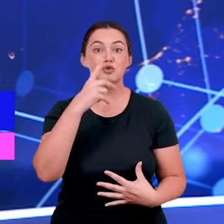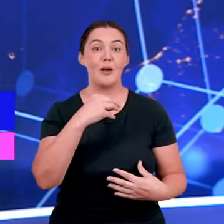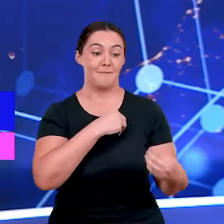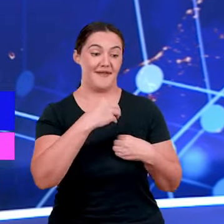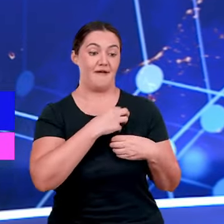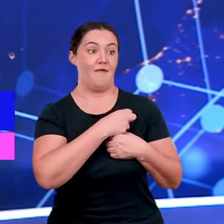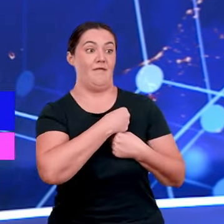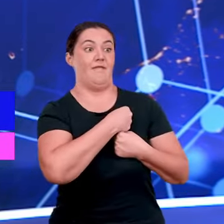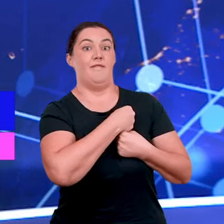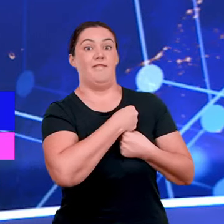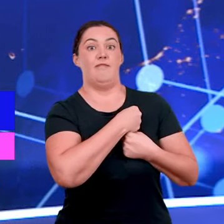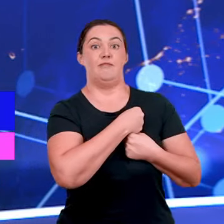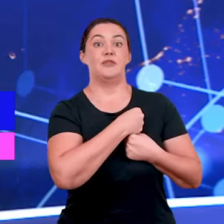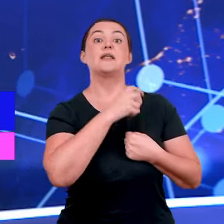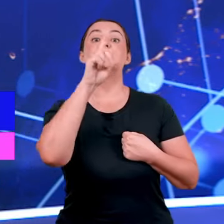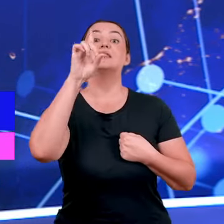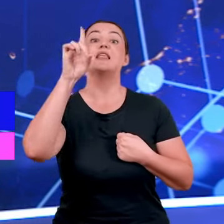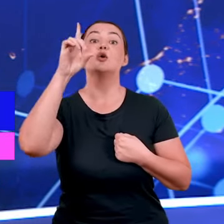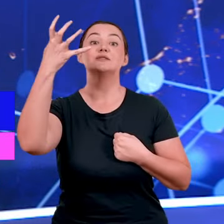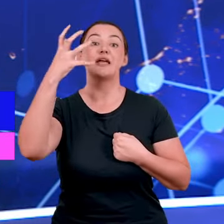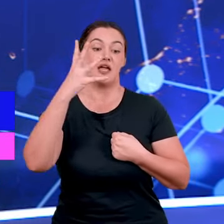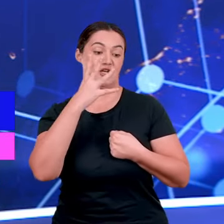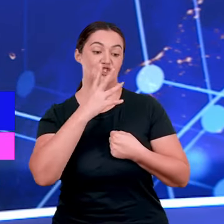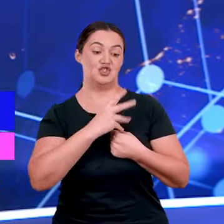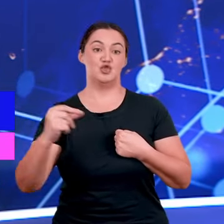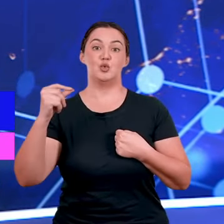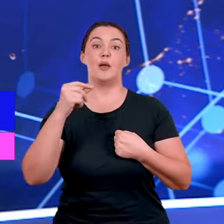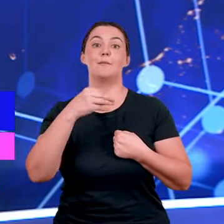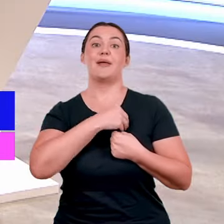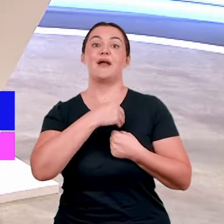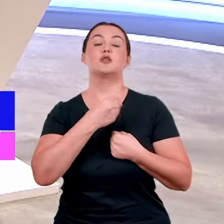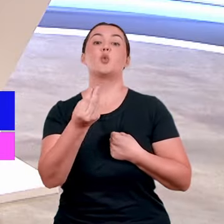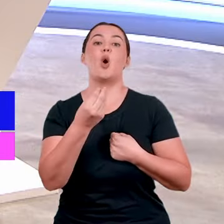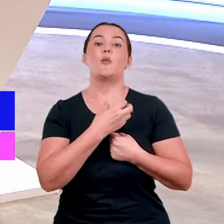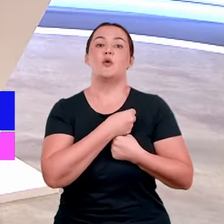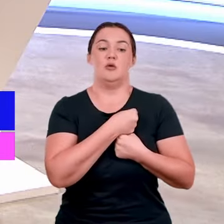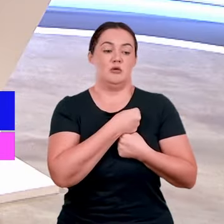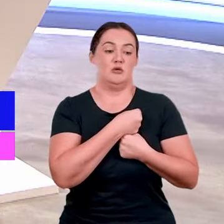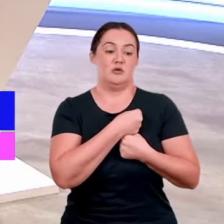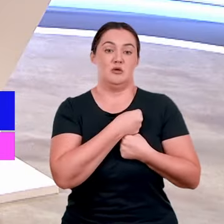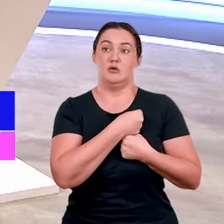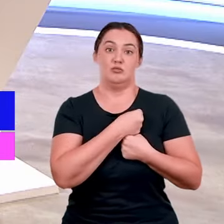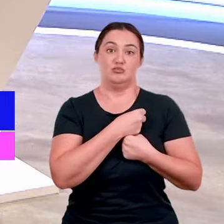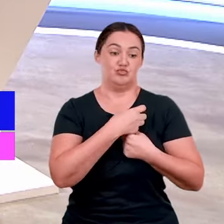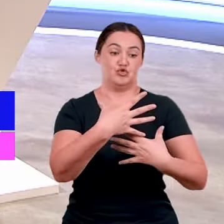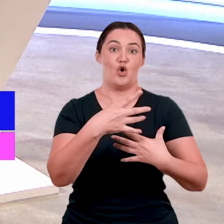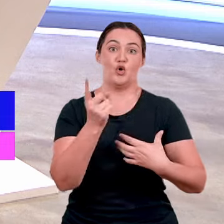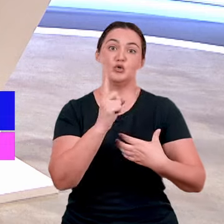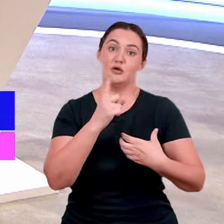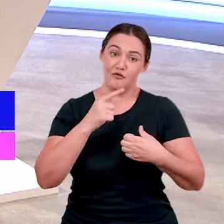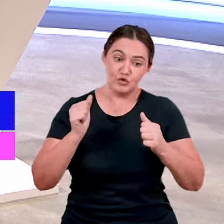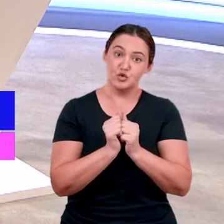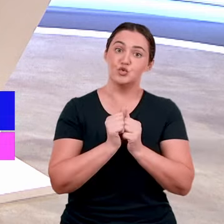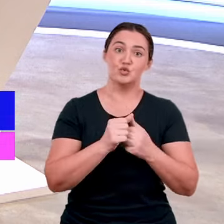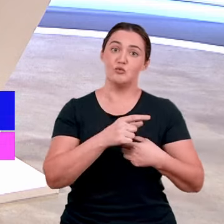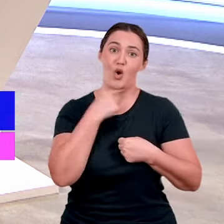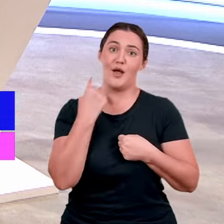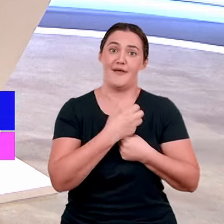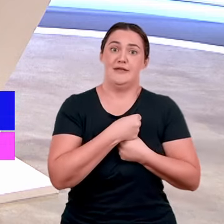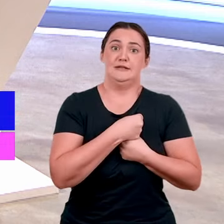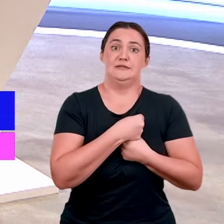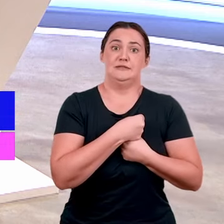nem prazer, nem se alegra com essa situação. Então, é